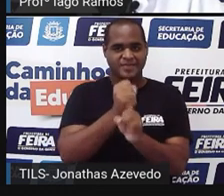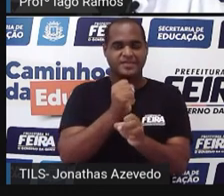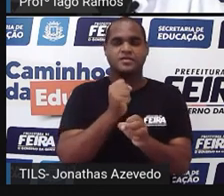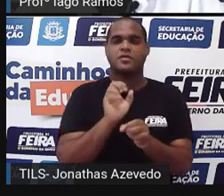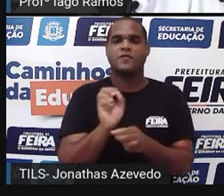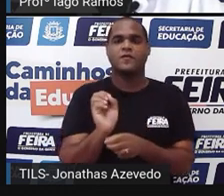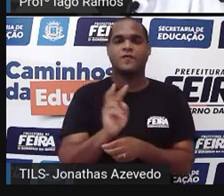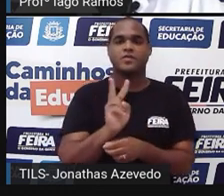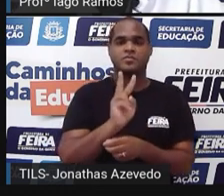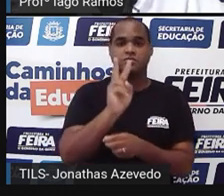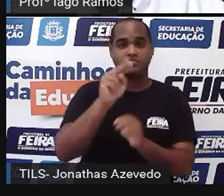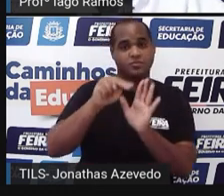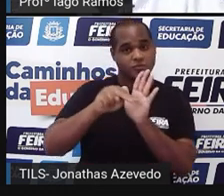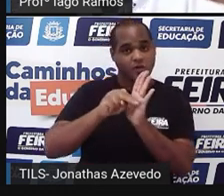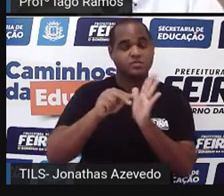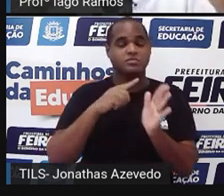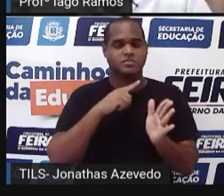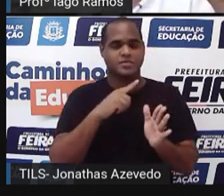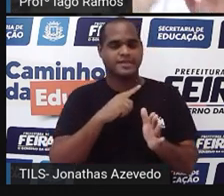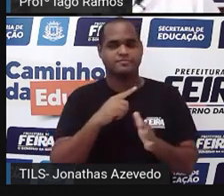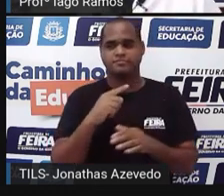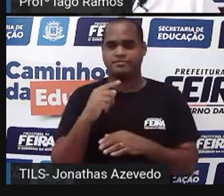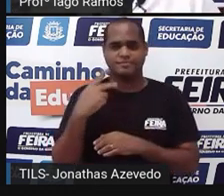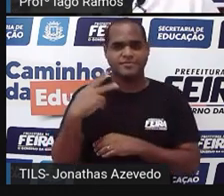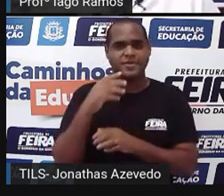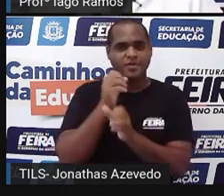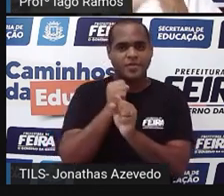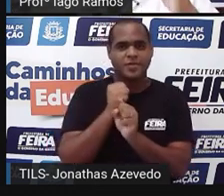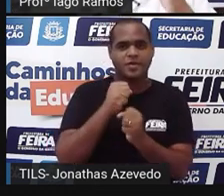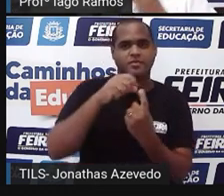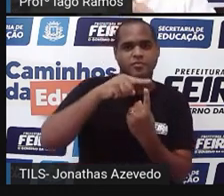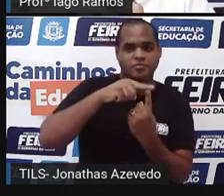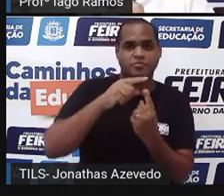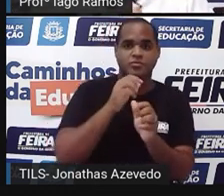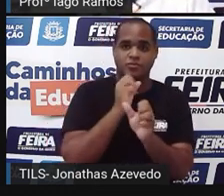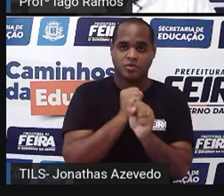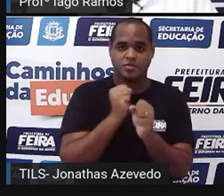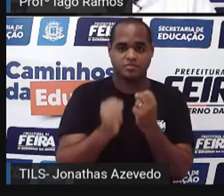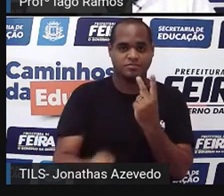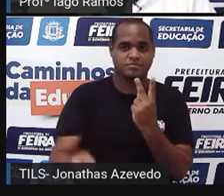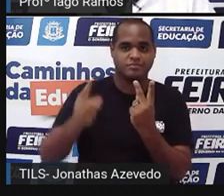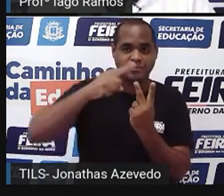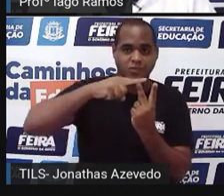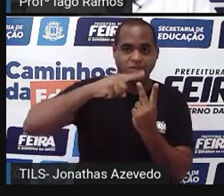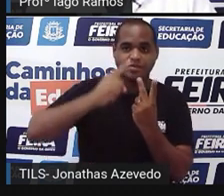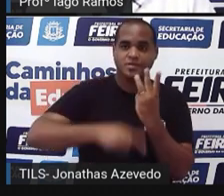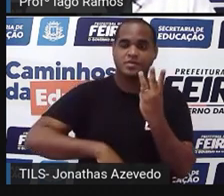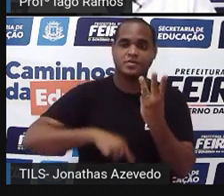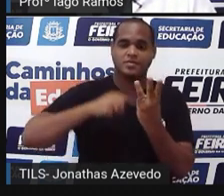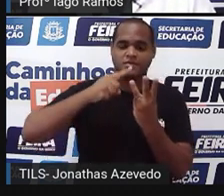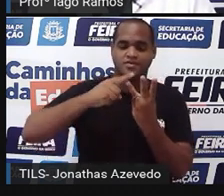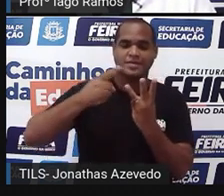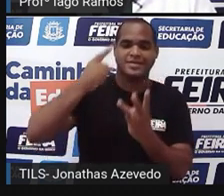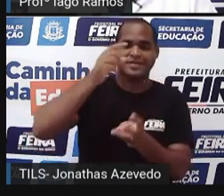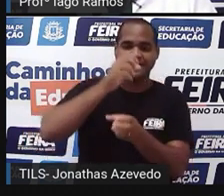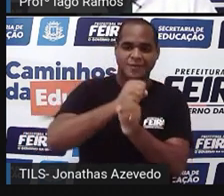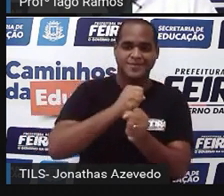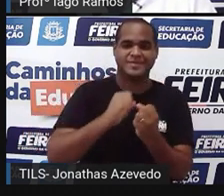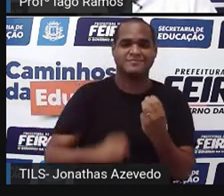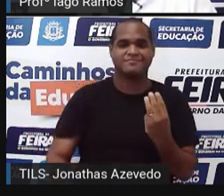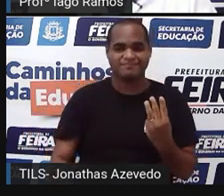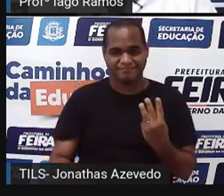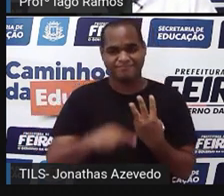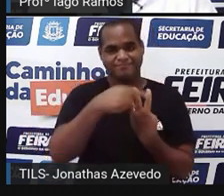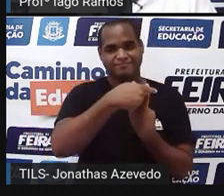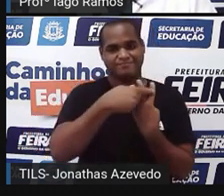os valores das notas a gente vai pegar a nota da unidade um somar com a nota da unidade 2 somar com a nota